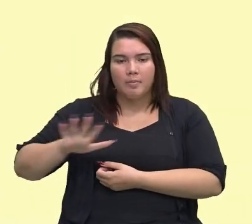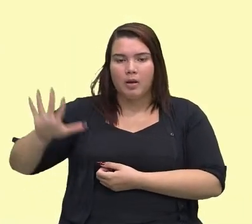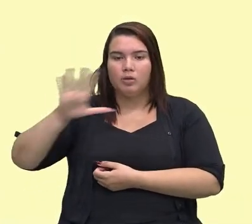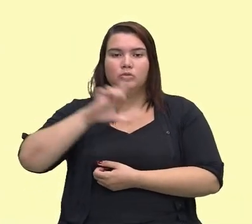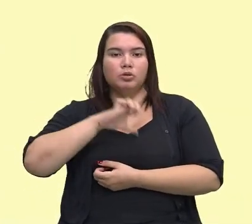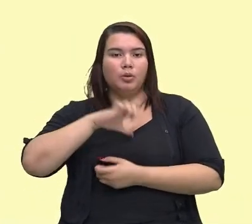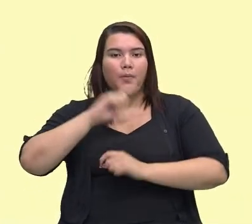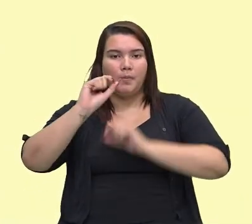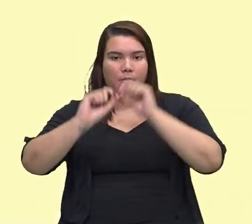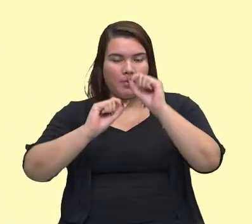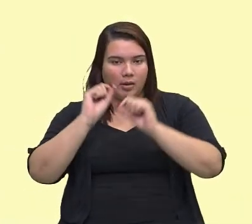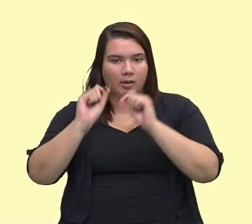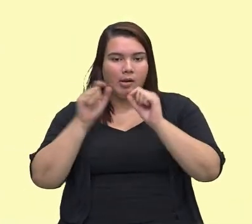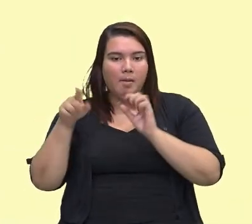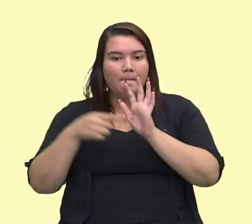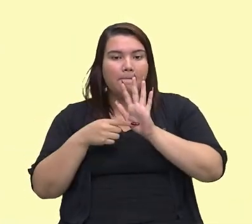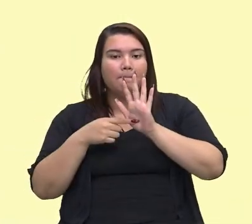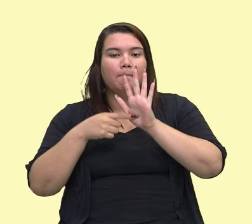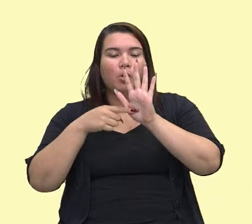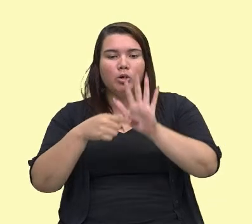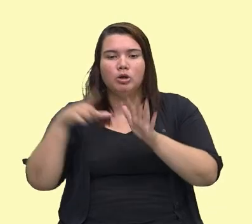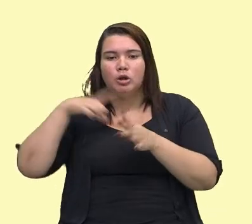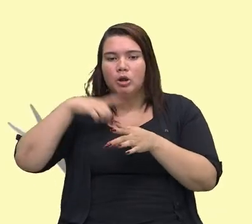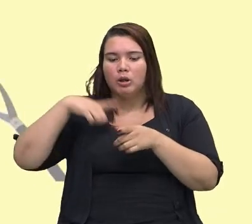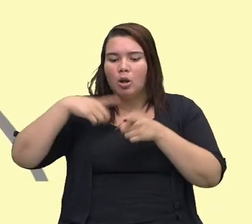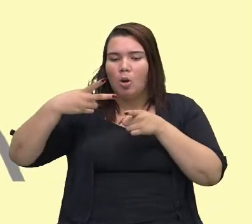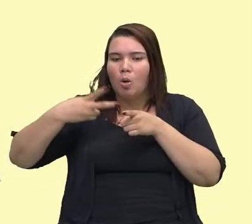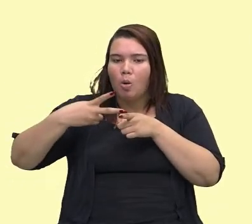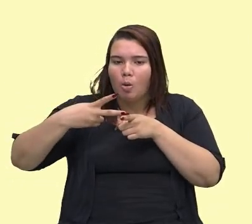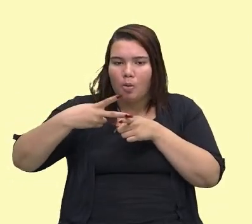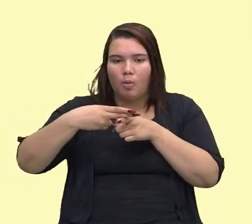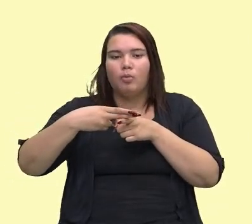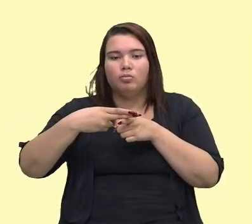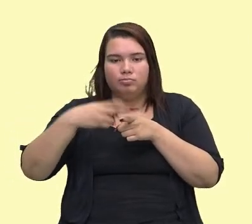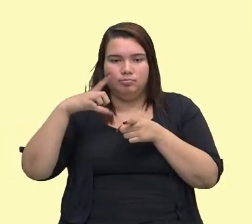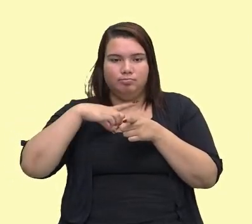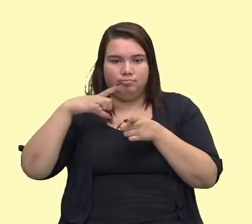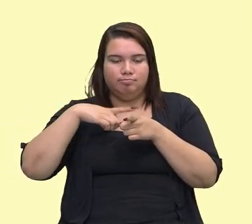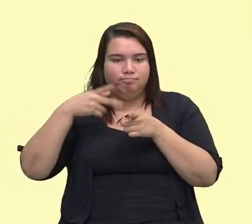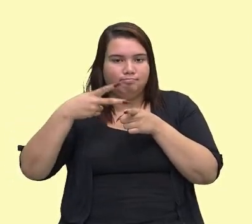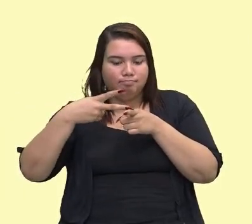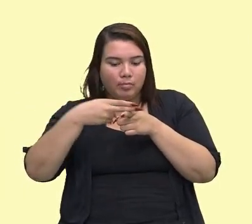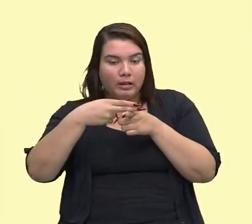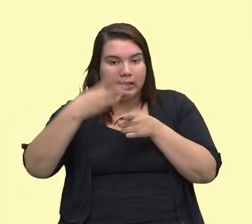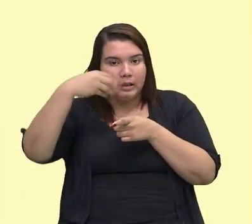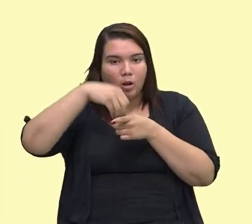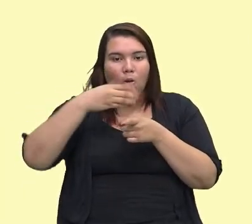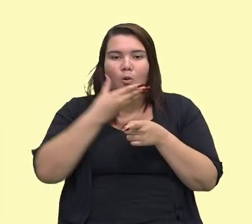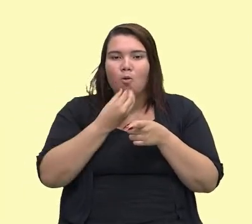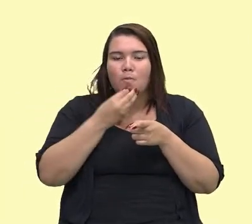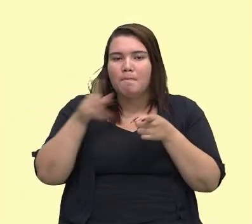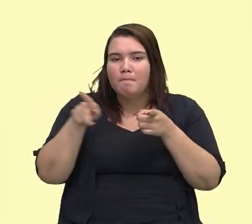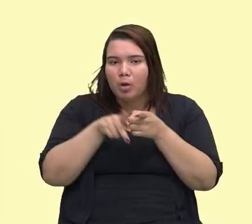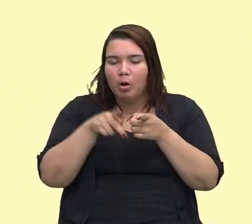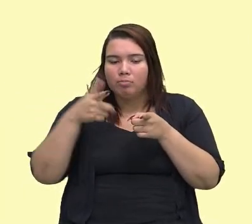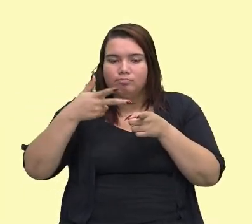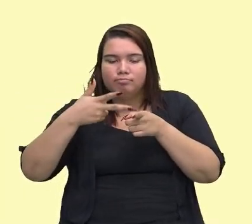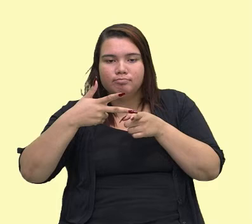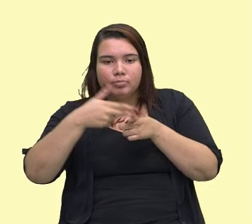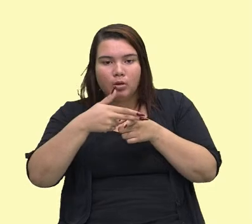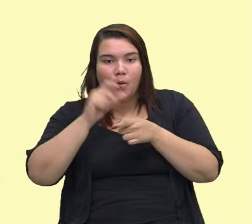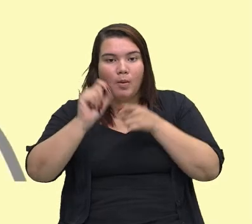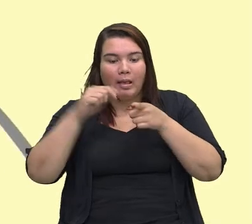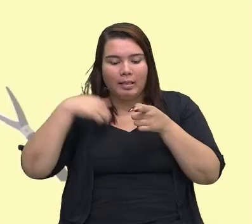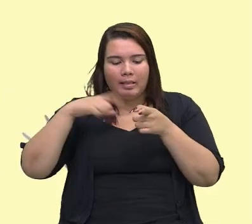o método da vasectomia consiste num pequeno corte feito ali no canal deferente, que é justamente o local onde vai passar